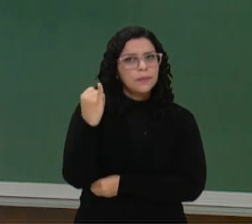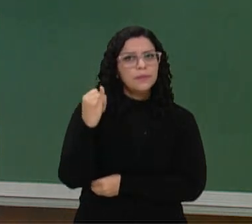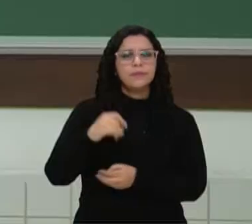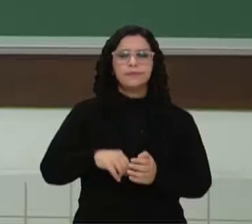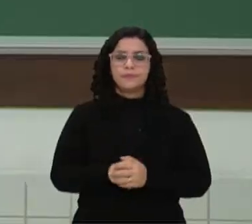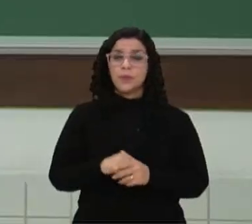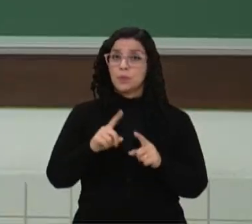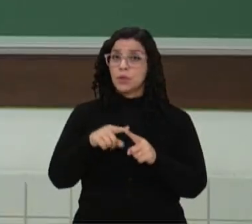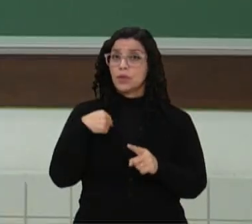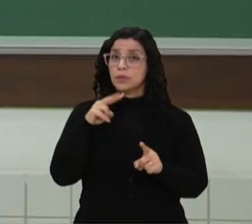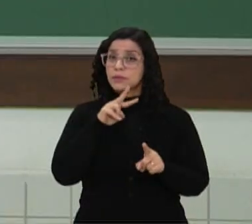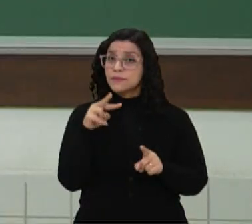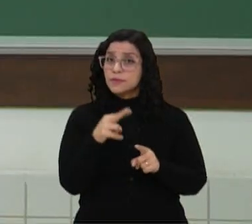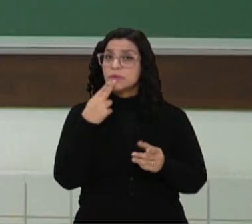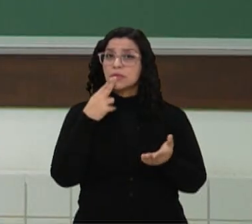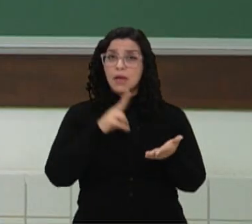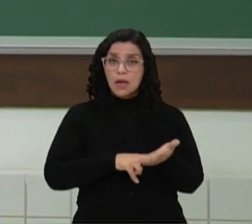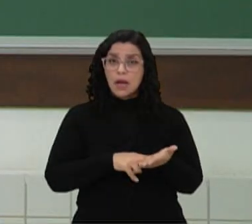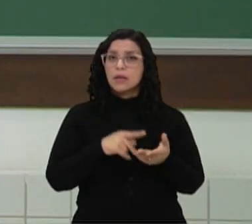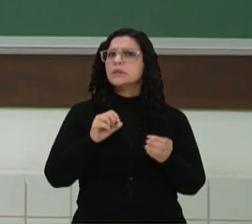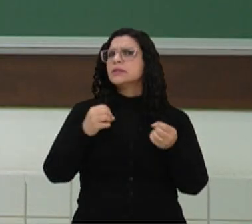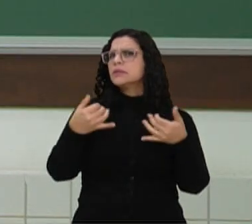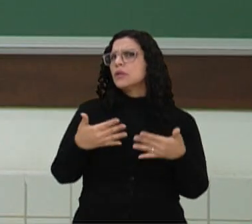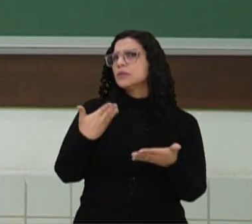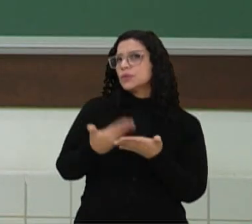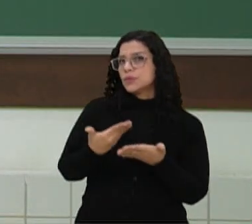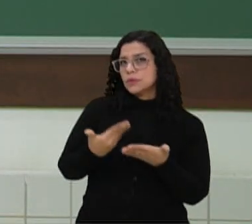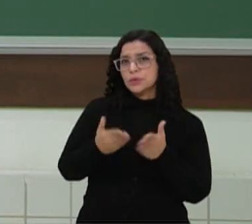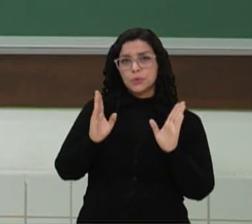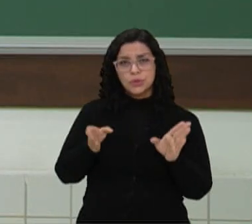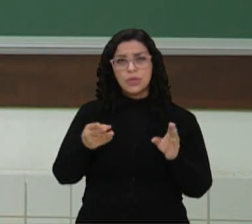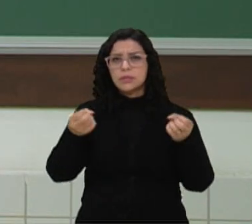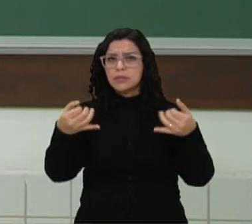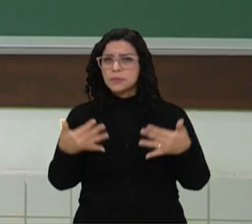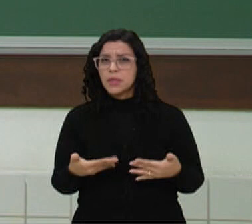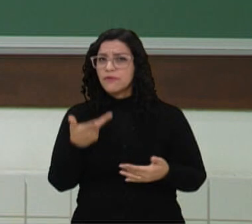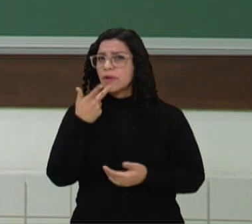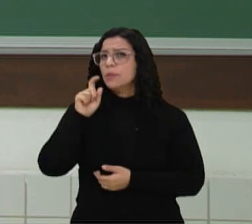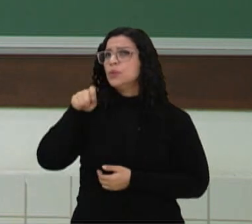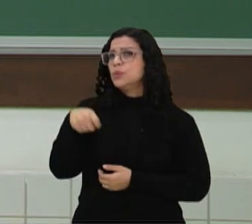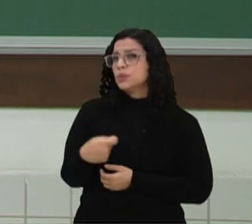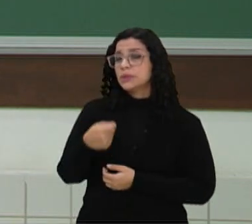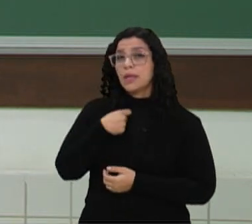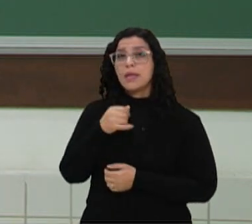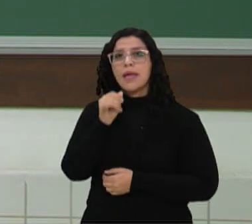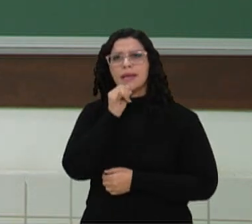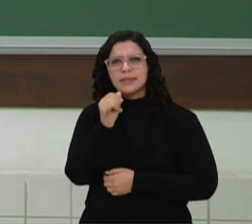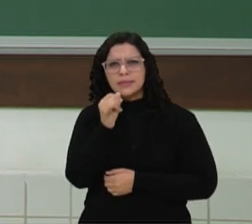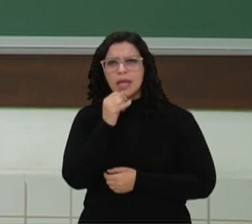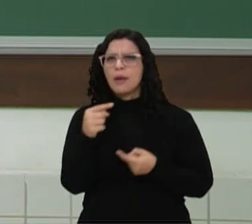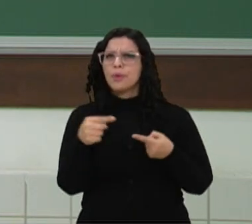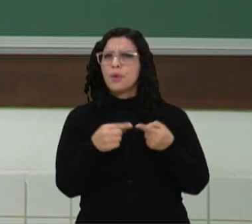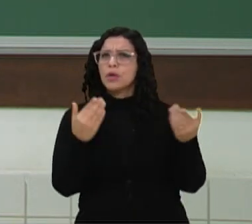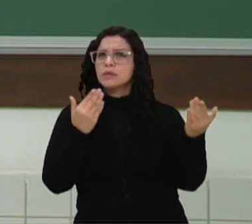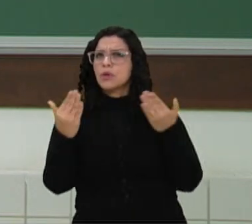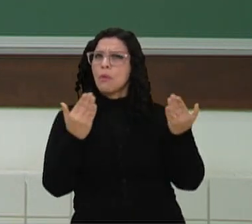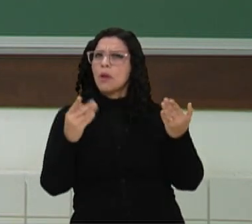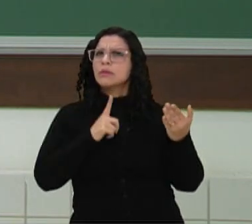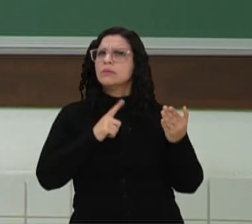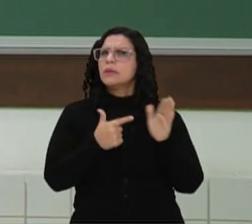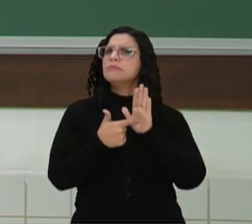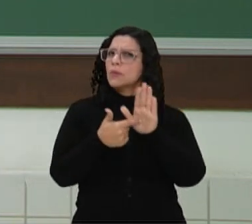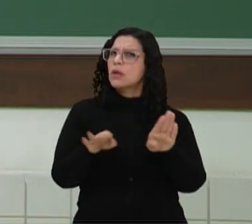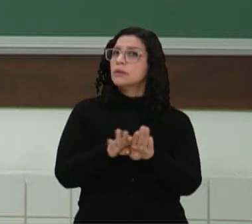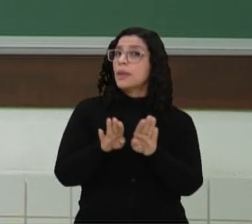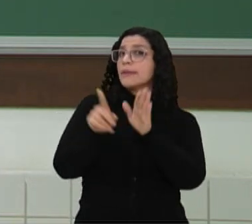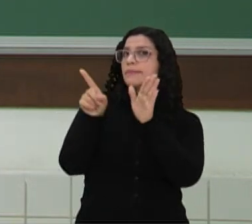importante. Nós vimos na carta aberta aqui que estamos estudando. Ela traz exemplos, ela traz comparações, ela